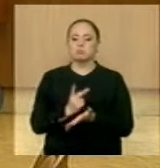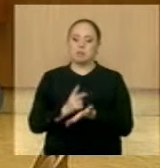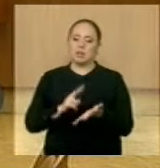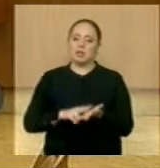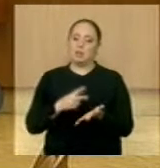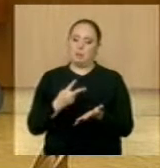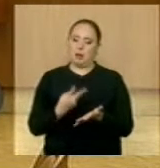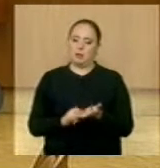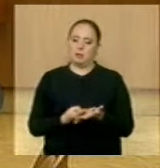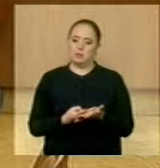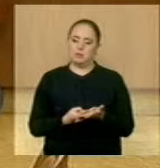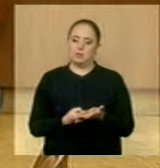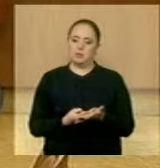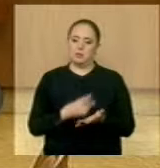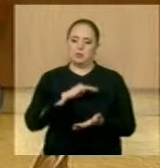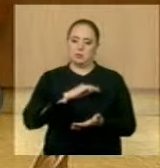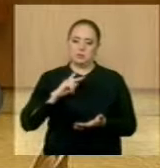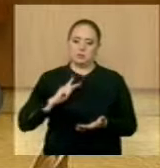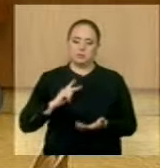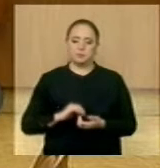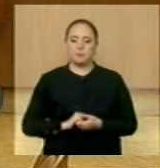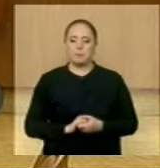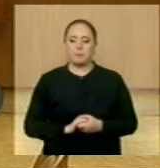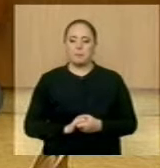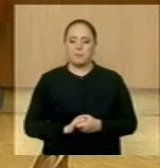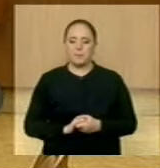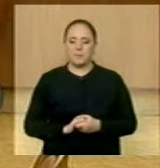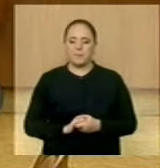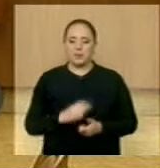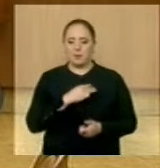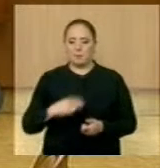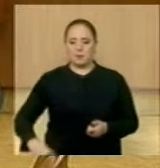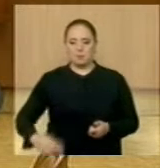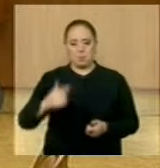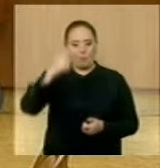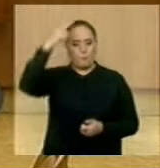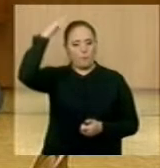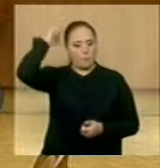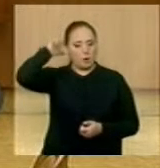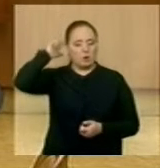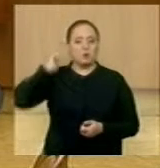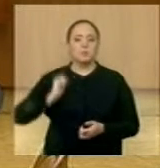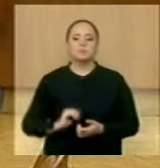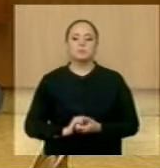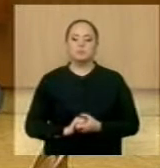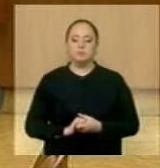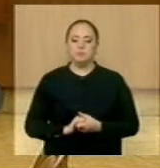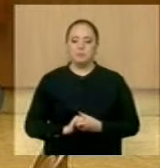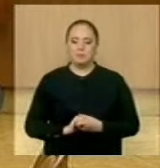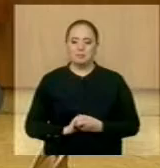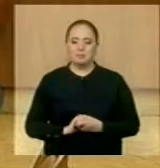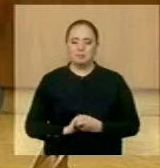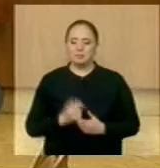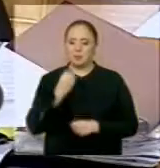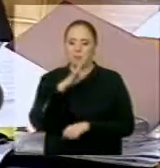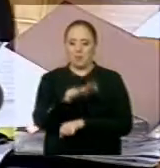conforme nos termos do seu voto. Ministro Alexandre de Moraes. Boa tarde, presidente.